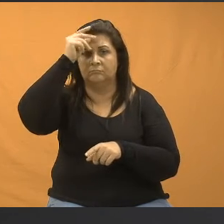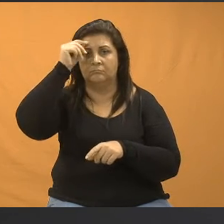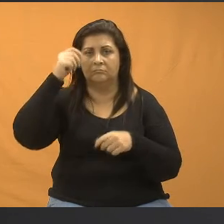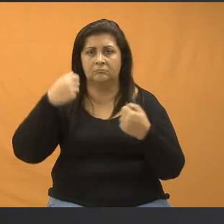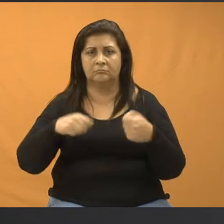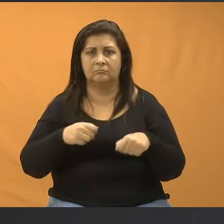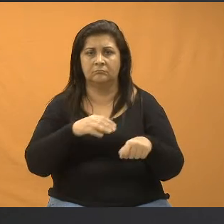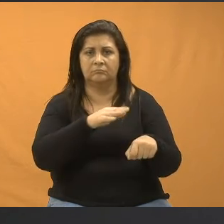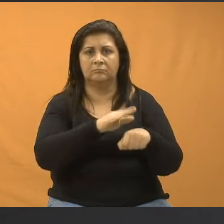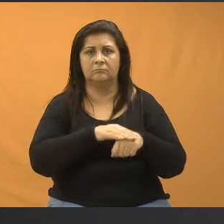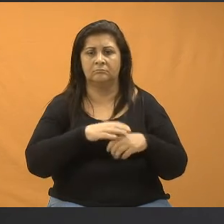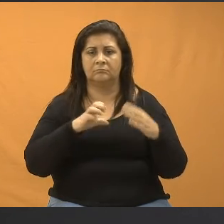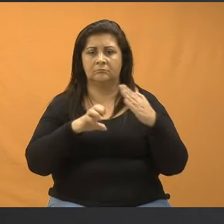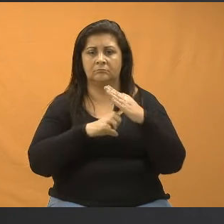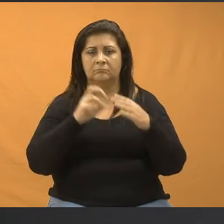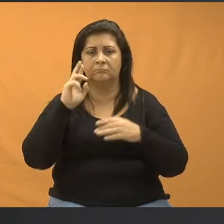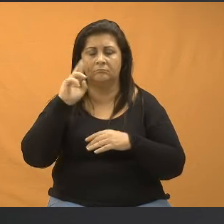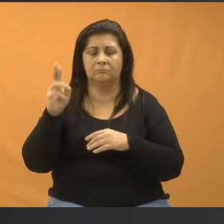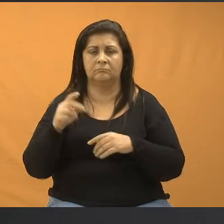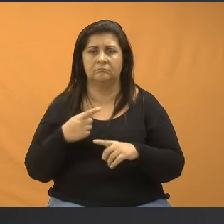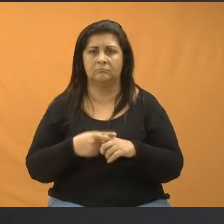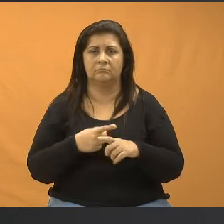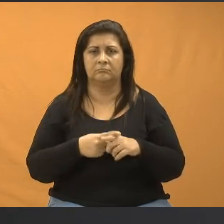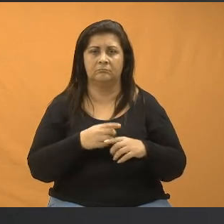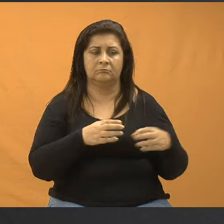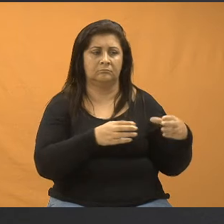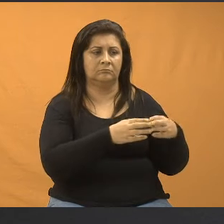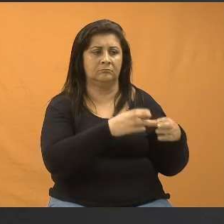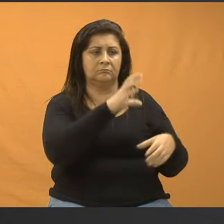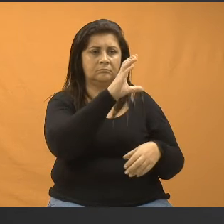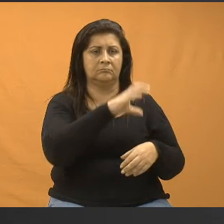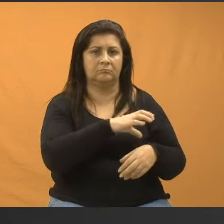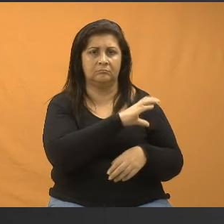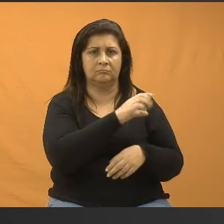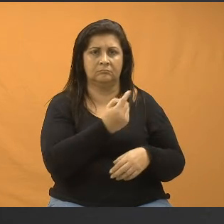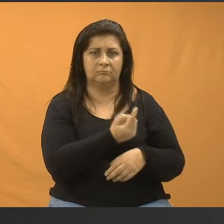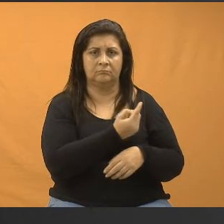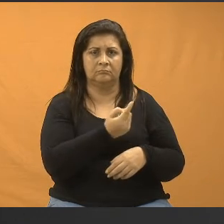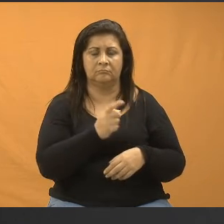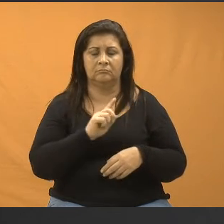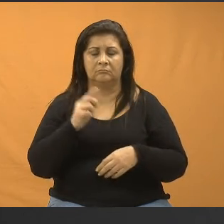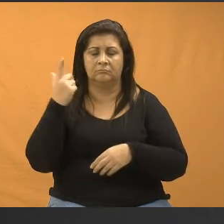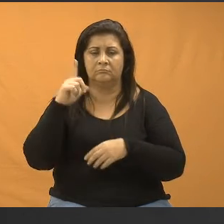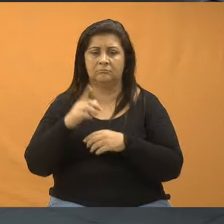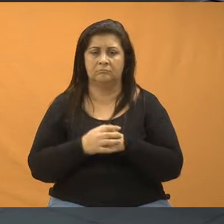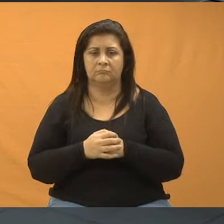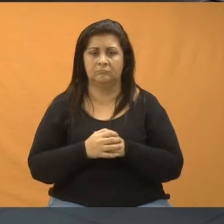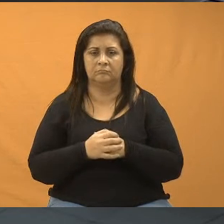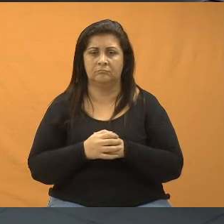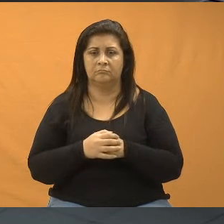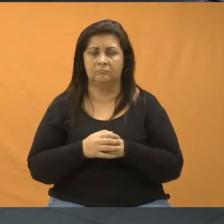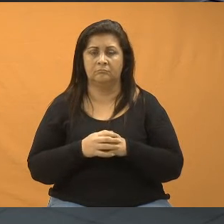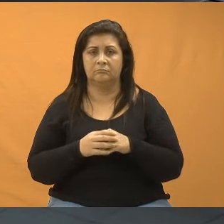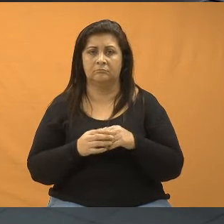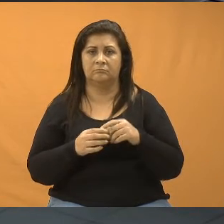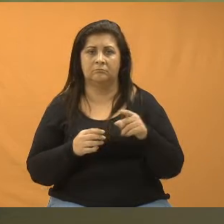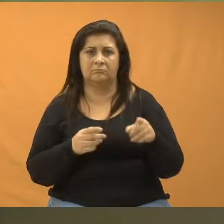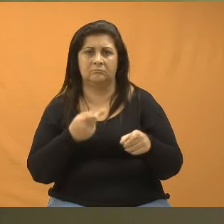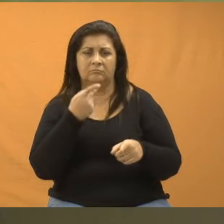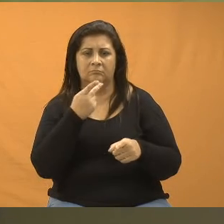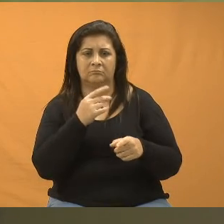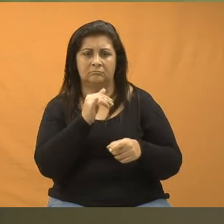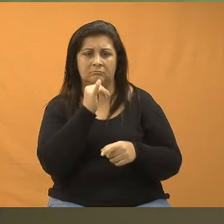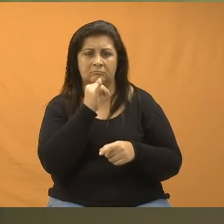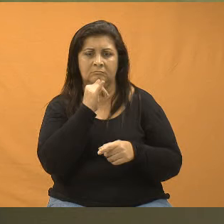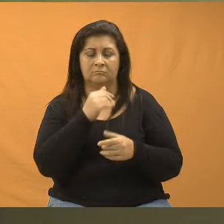município para poder ajudar, porque só a Irmandade sozinha não vai aguentar, não. Mas nesse sentido que você pontuou da Santa Casa, o exemplo que você